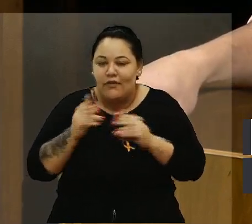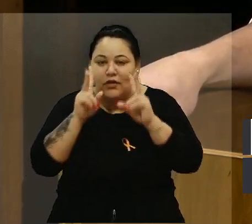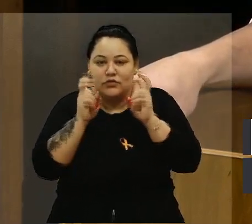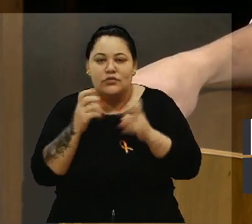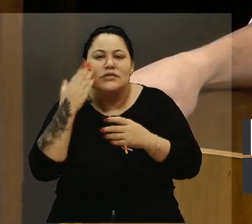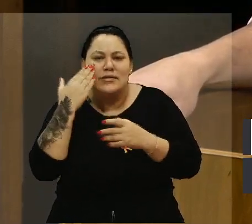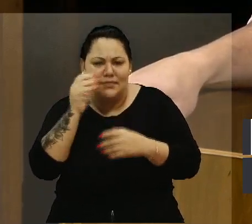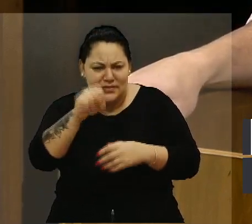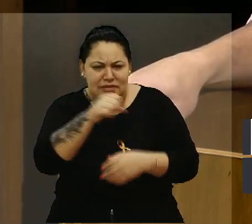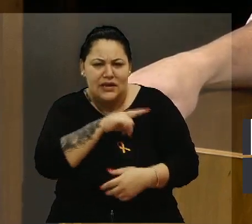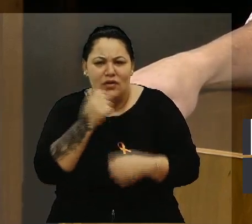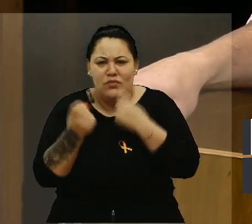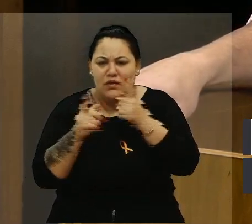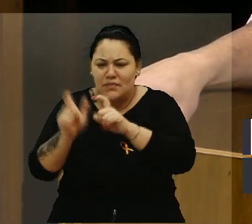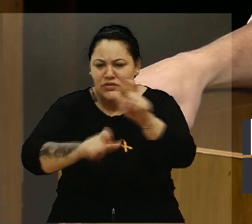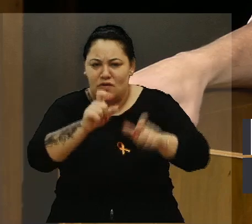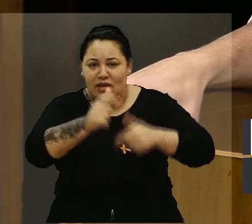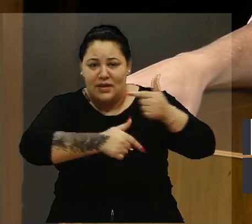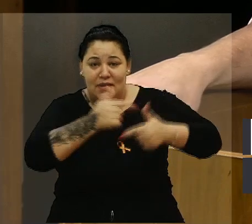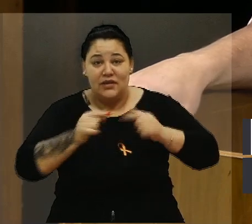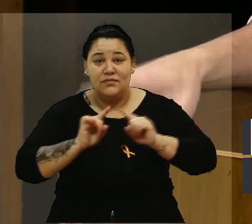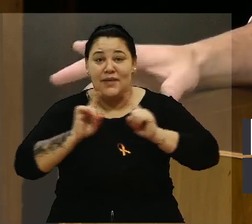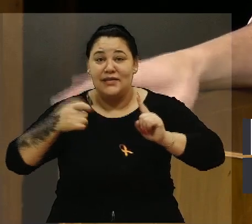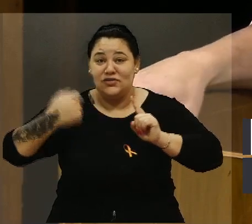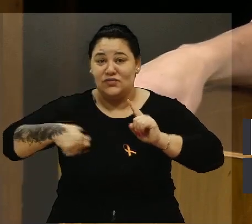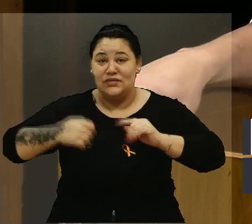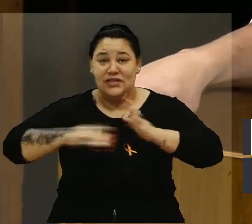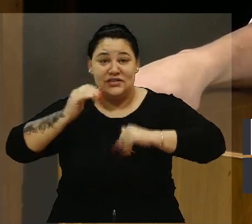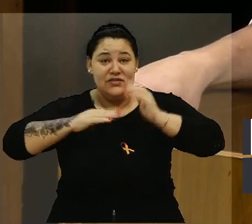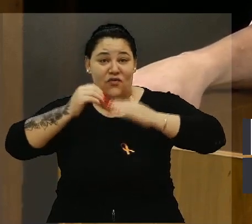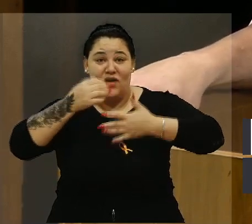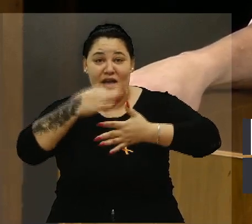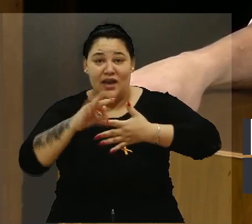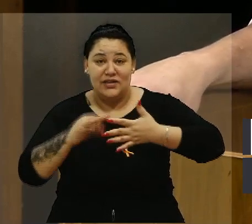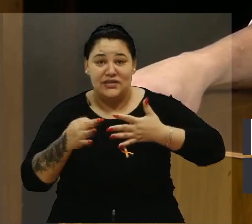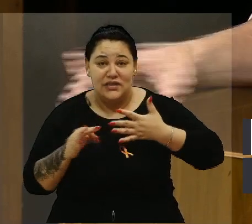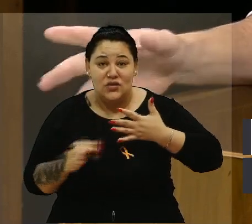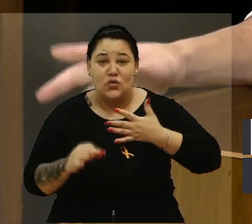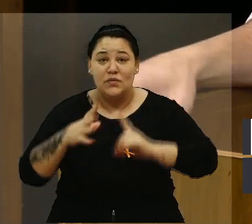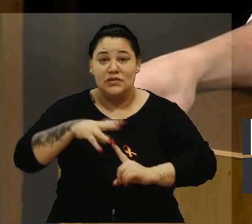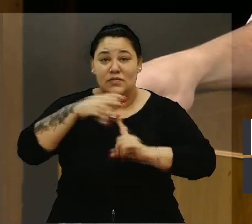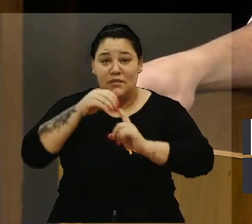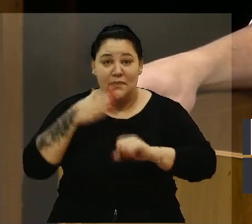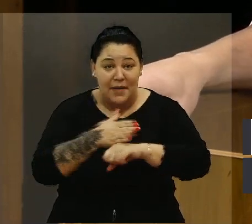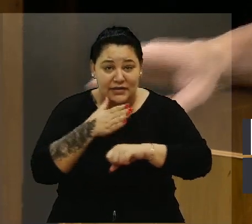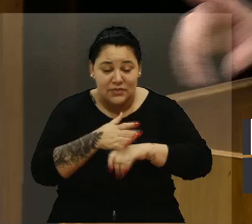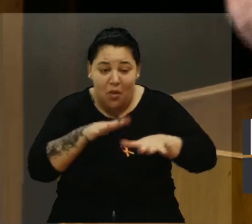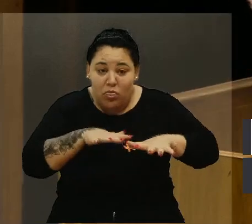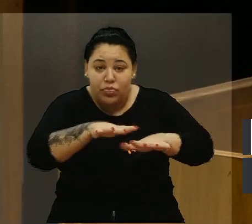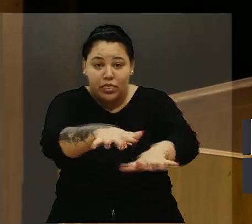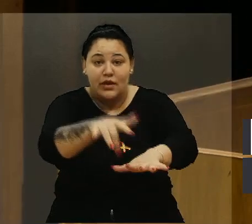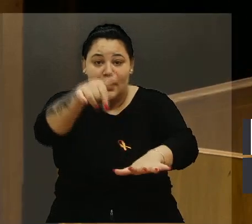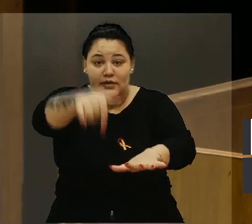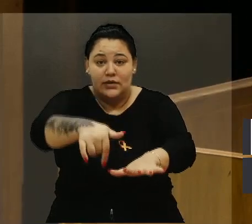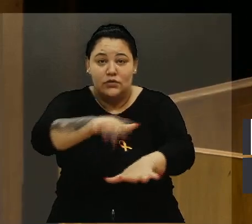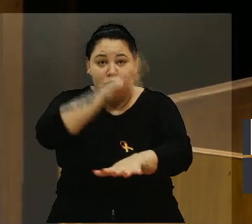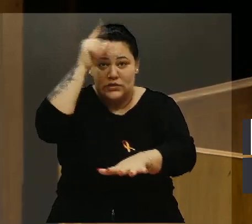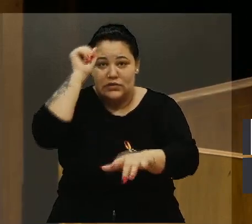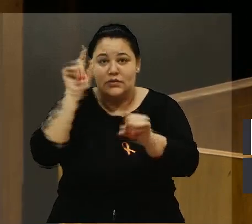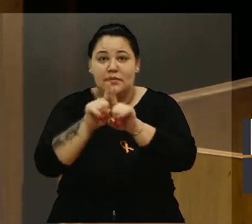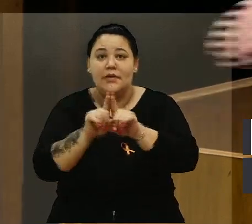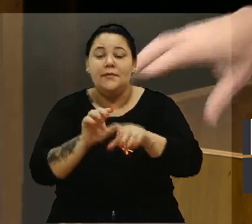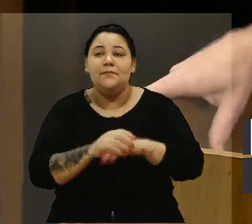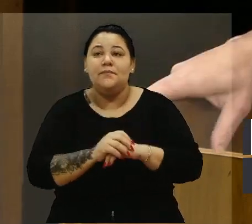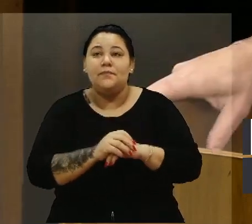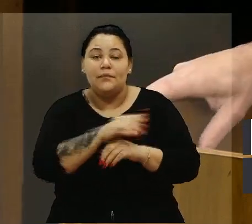alguém trabalhando, mas a gente precisa avançar nesses quesitos, principalmente que envolve o trânsito aqui, mobilidade em nosso município. Quem? Vereador